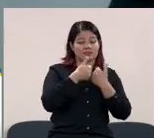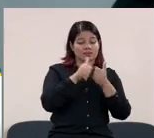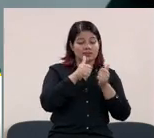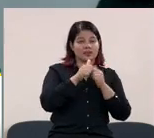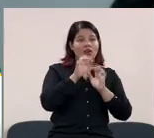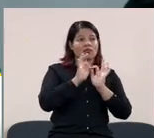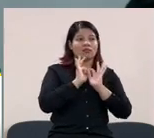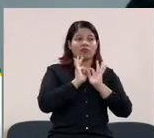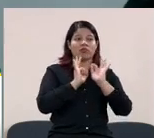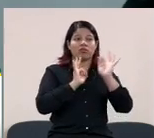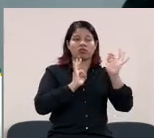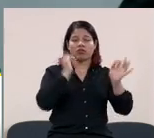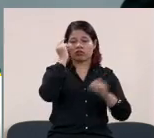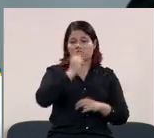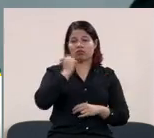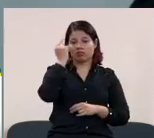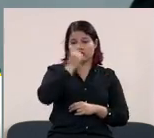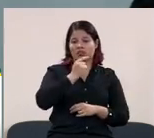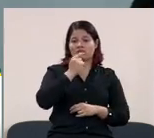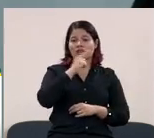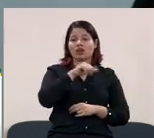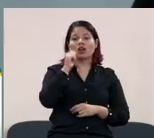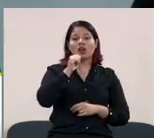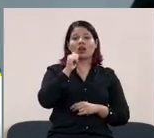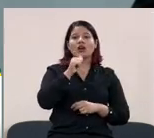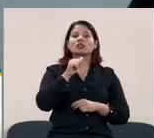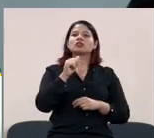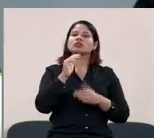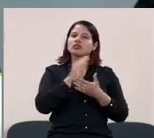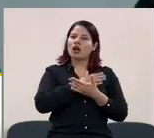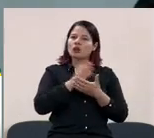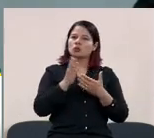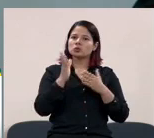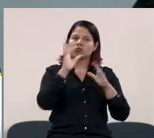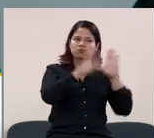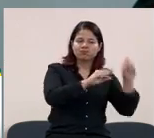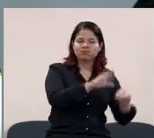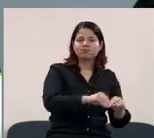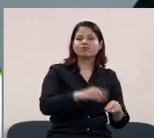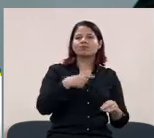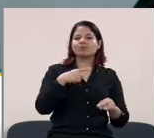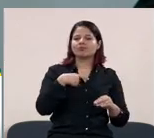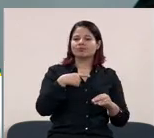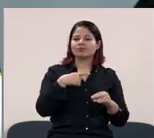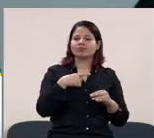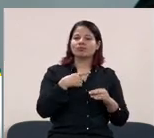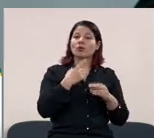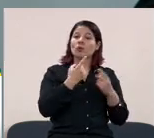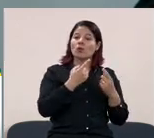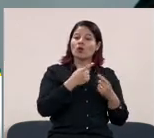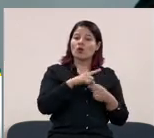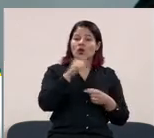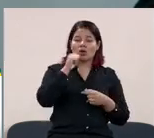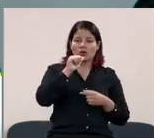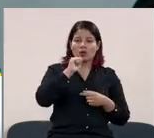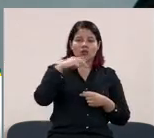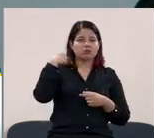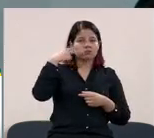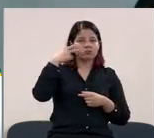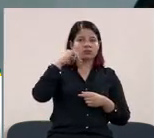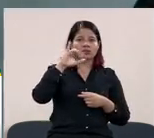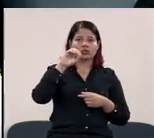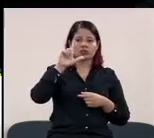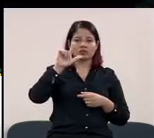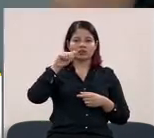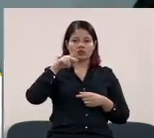viagens longas, elas estão sendo molestadas dentro dos transportes coletivos. Inclusive, a vereadora Yolanda, lá do Oiapoque,